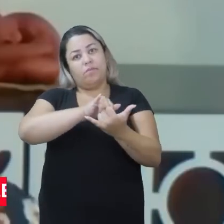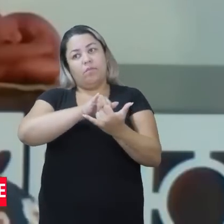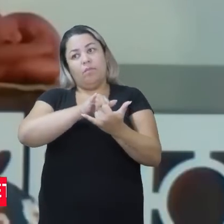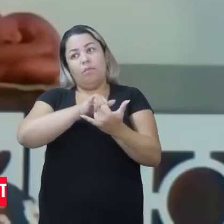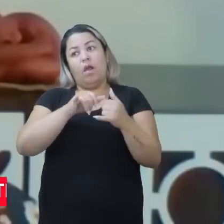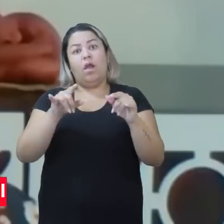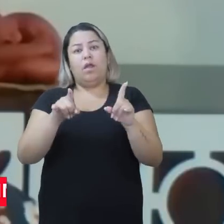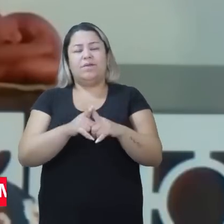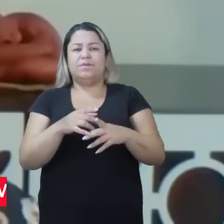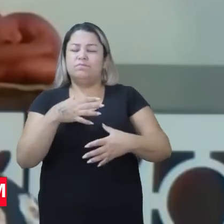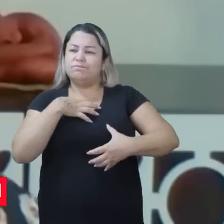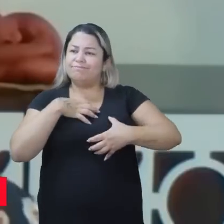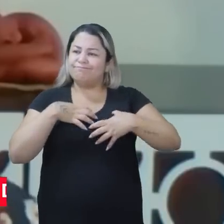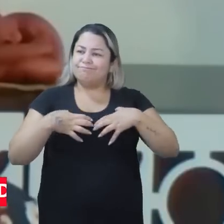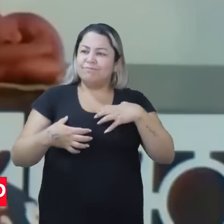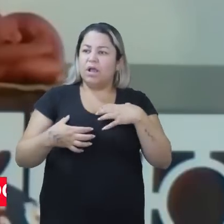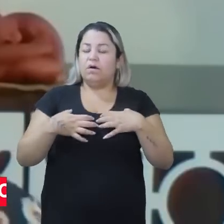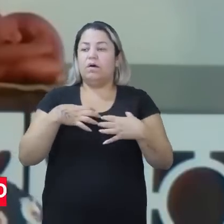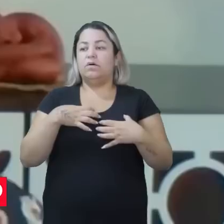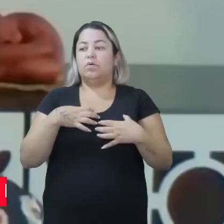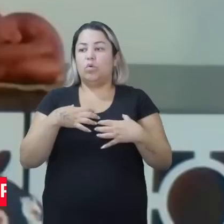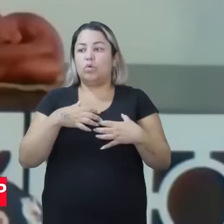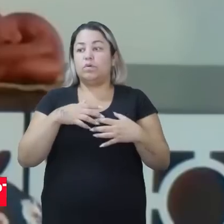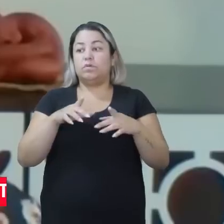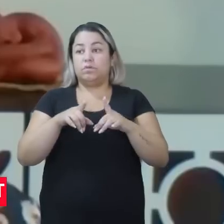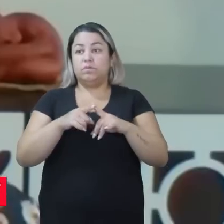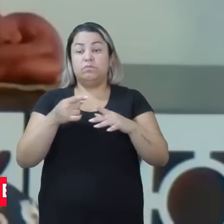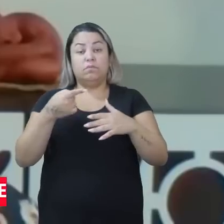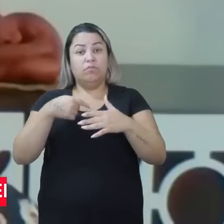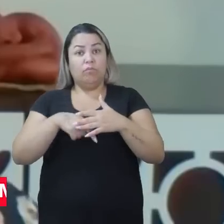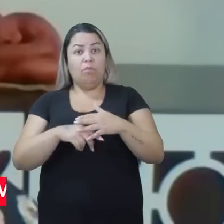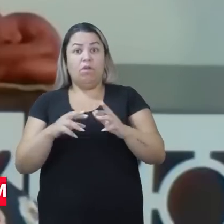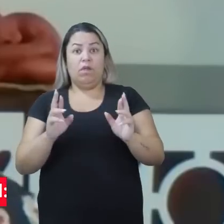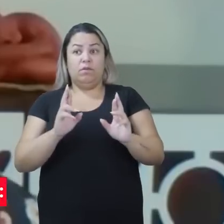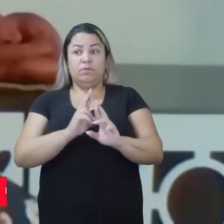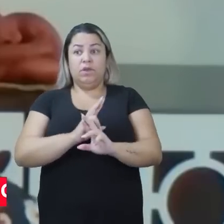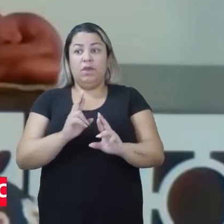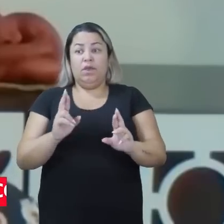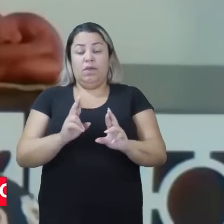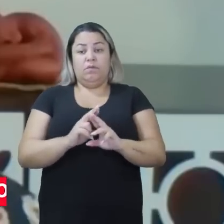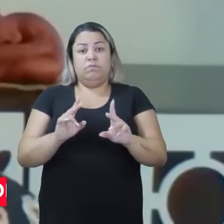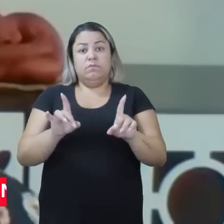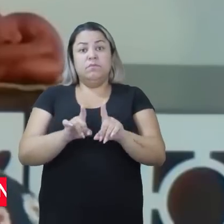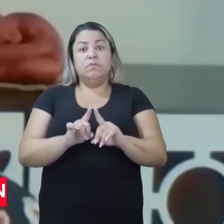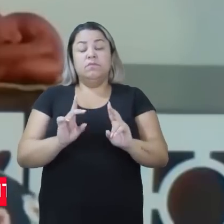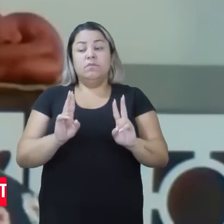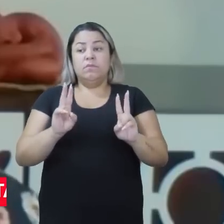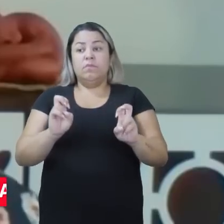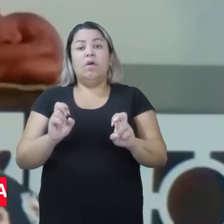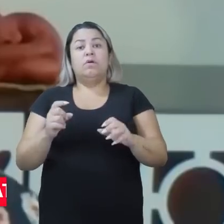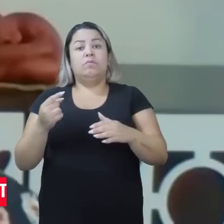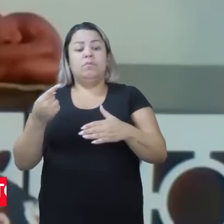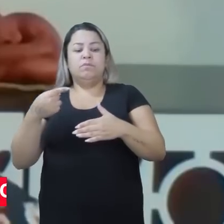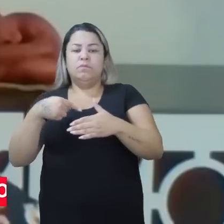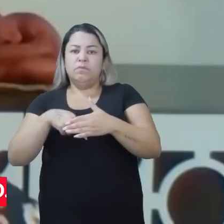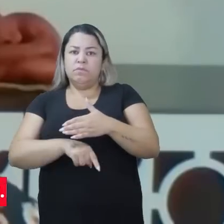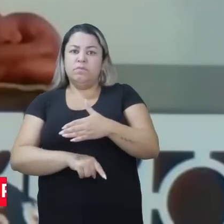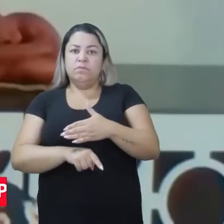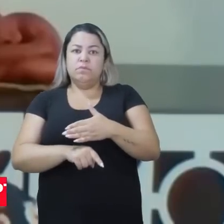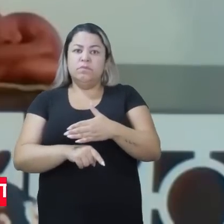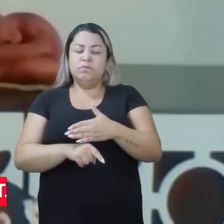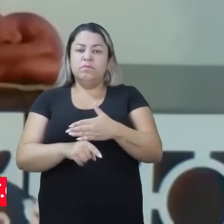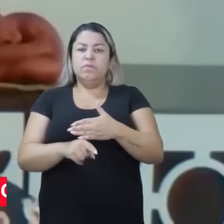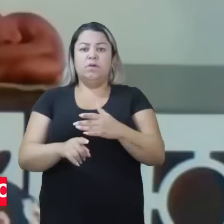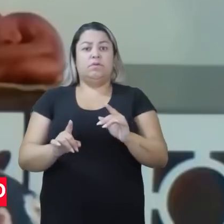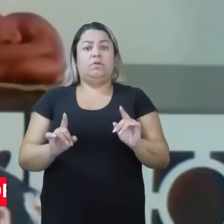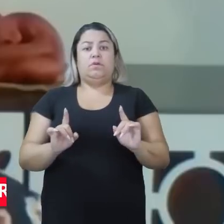um mal-estar profundo, causa relações assimétricas profundas, e isso